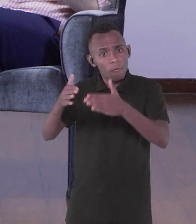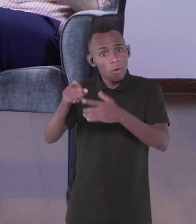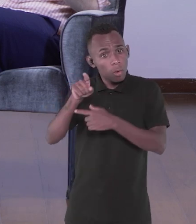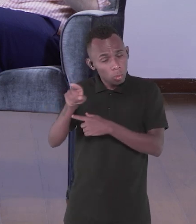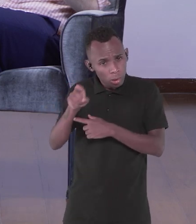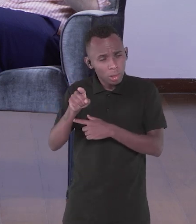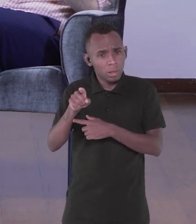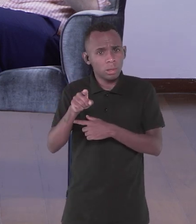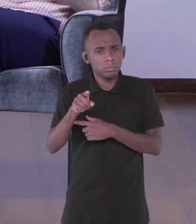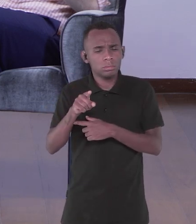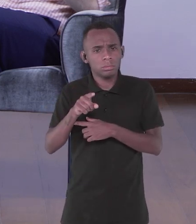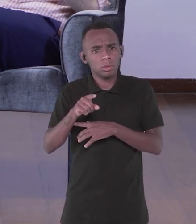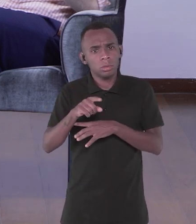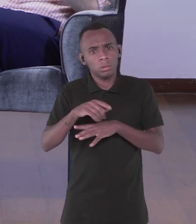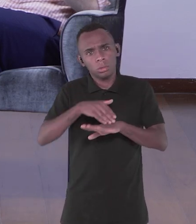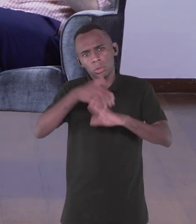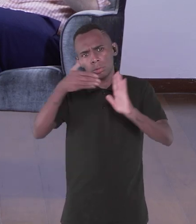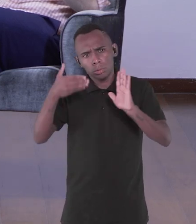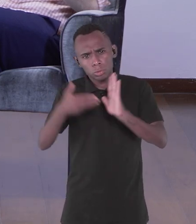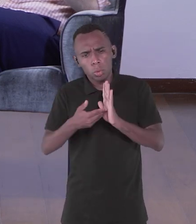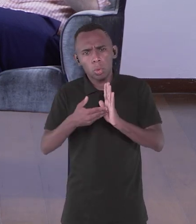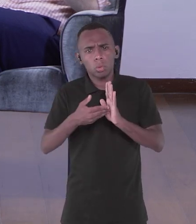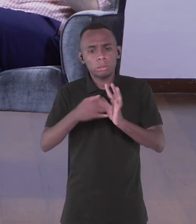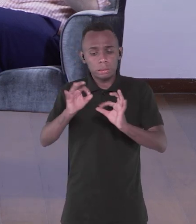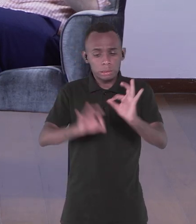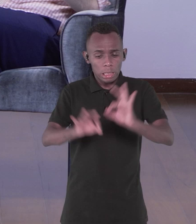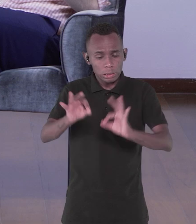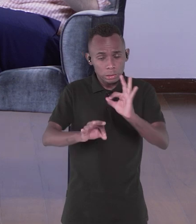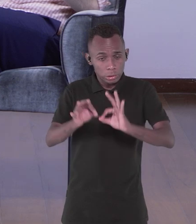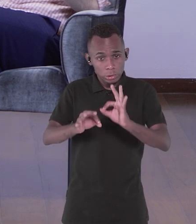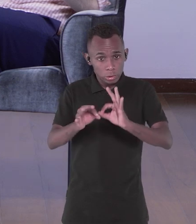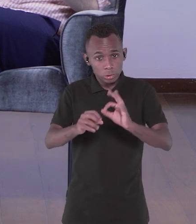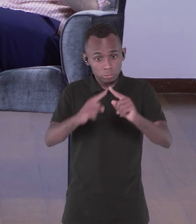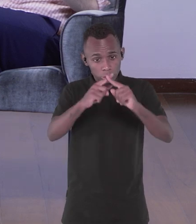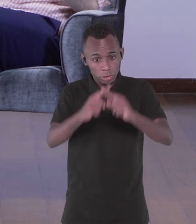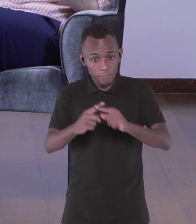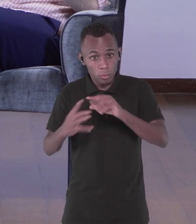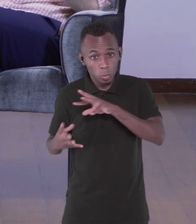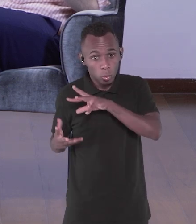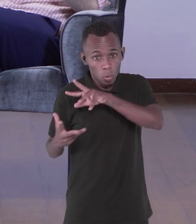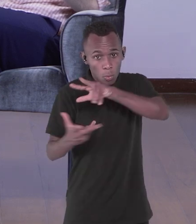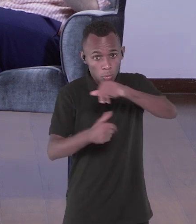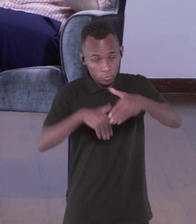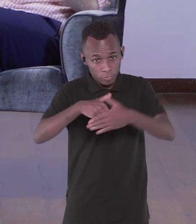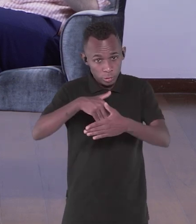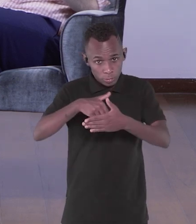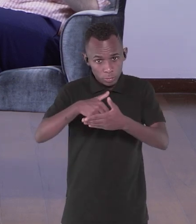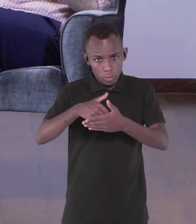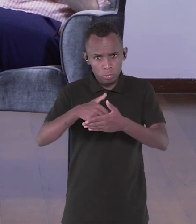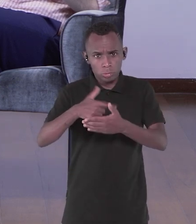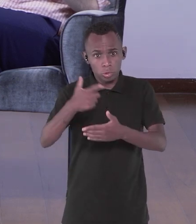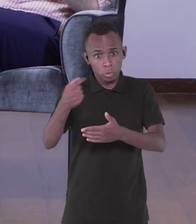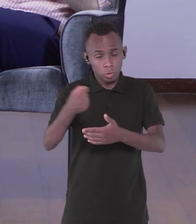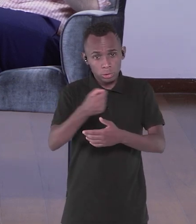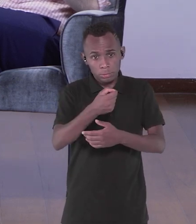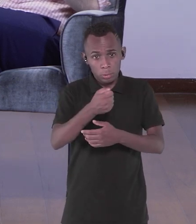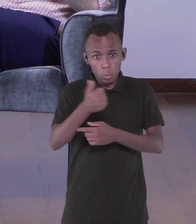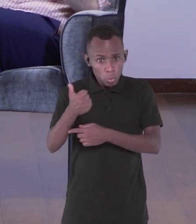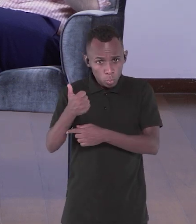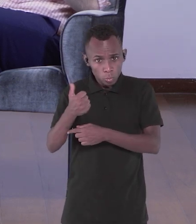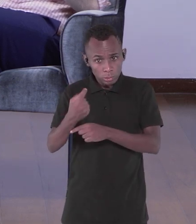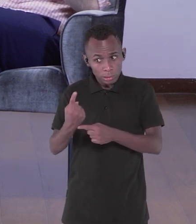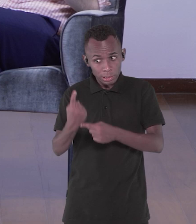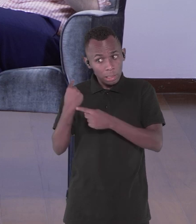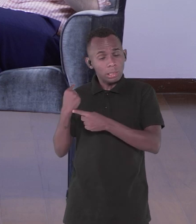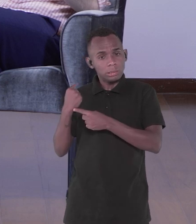Todo o debate sobre a organização da Copa do Mundo, etc. Isso muito antes de 2001. E aí você vai,